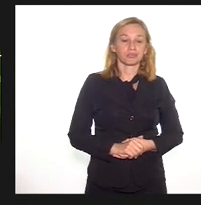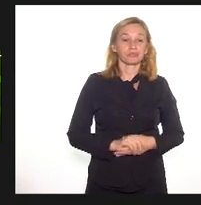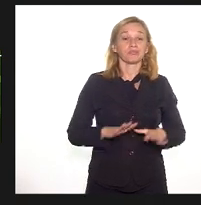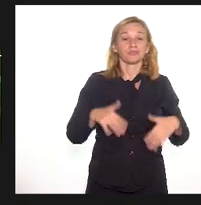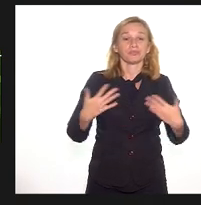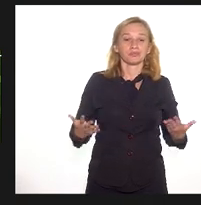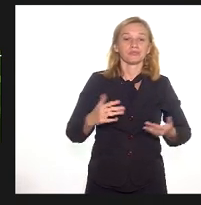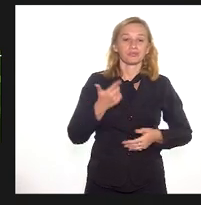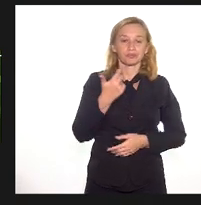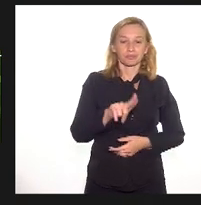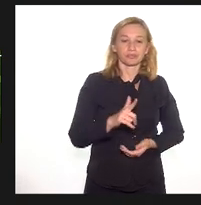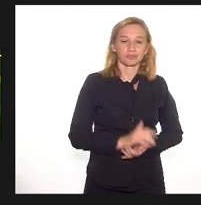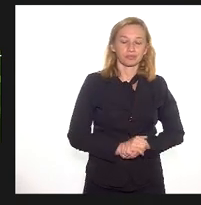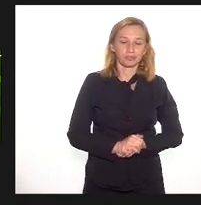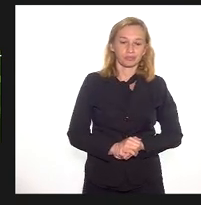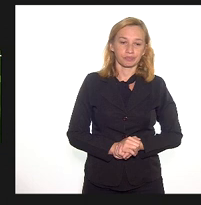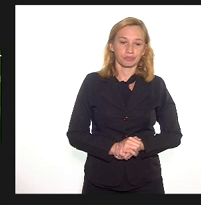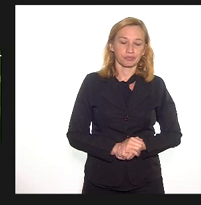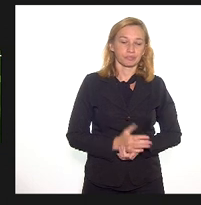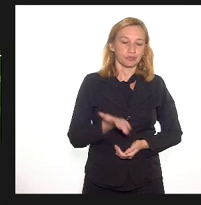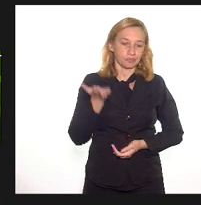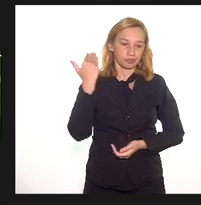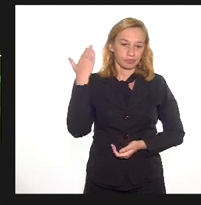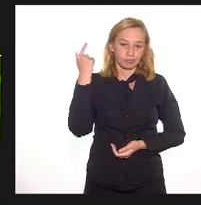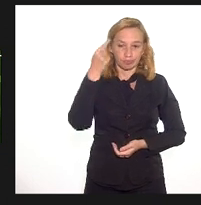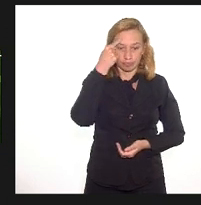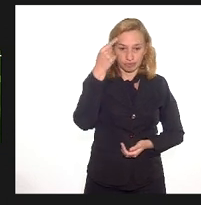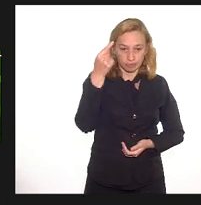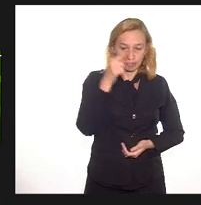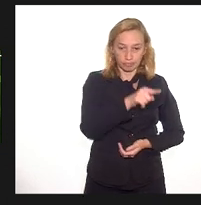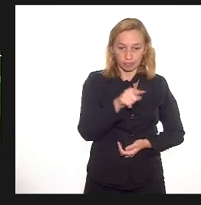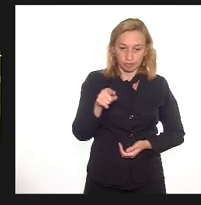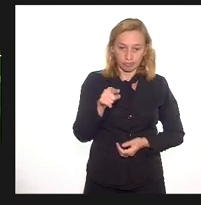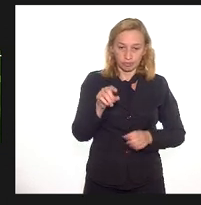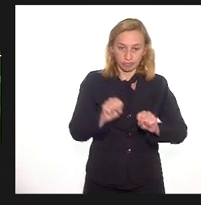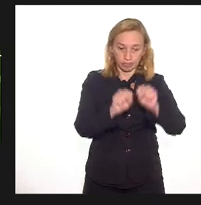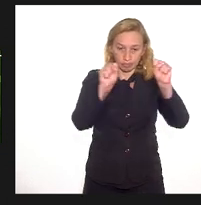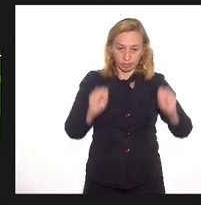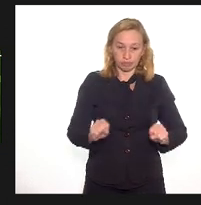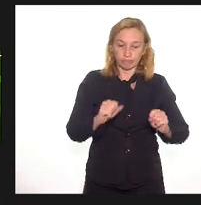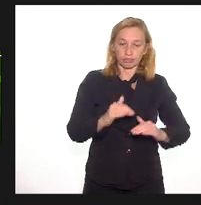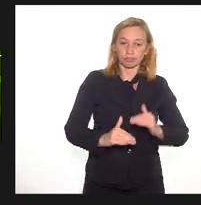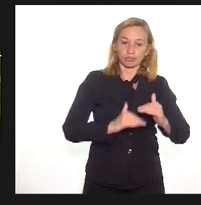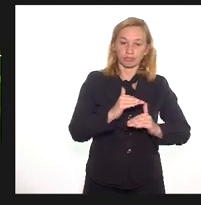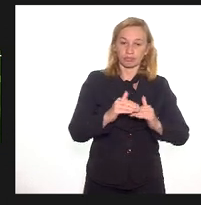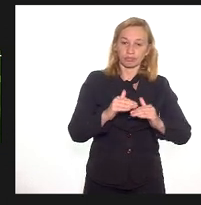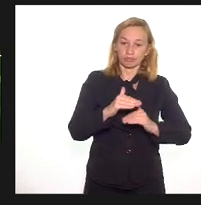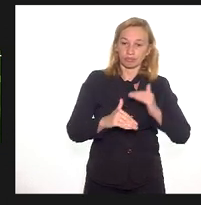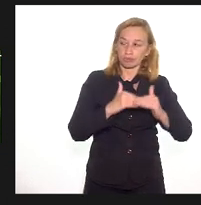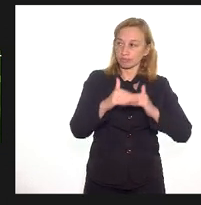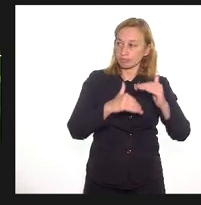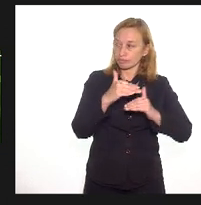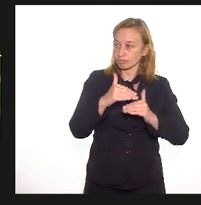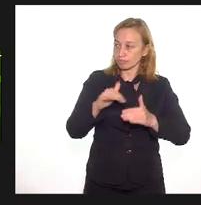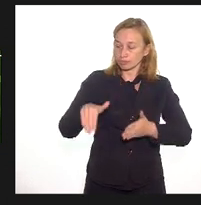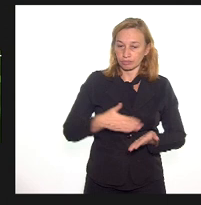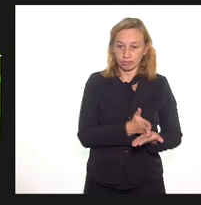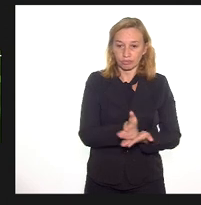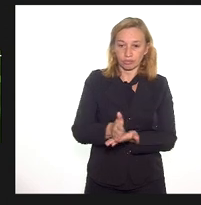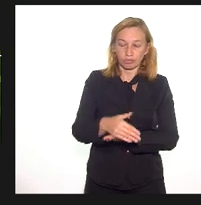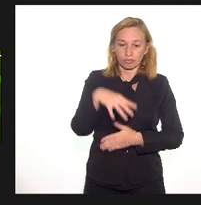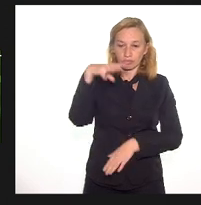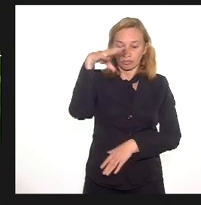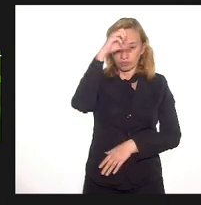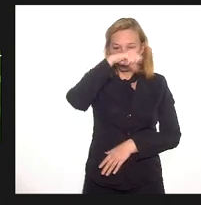Então, novamente, para o passado, a ideia com esse sistema, que foi desenvolvido nessa curva de aprendizado,